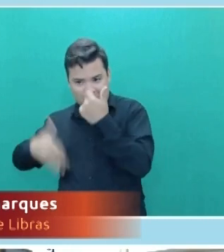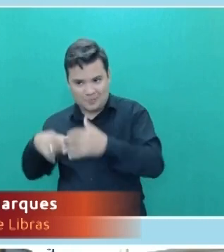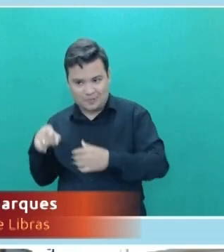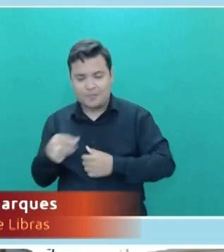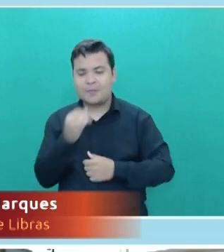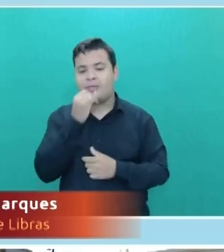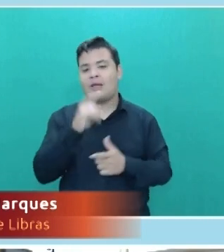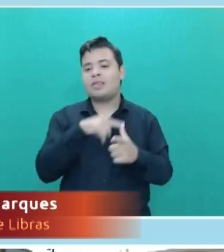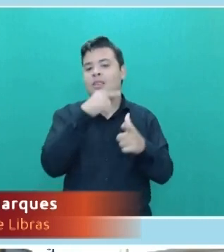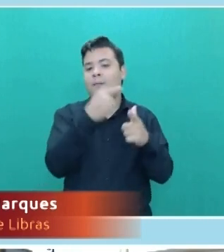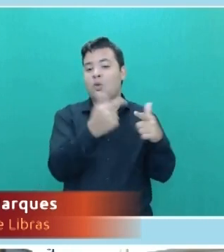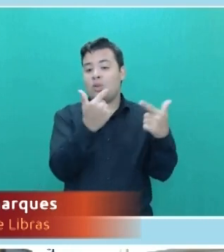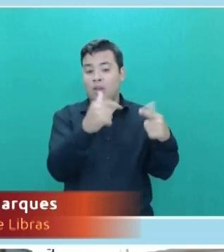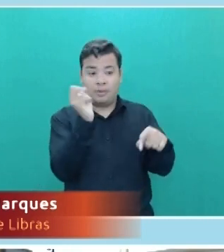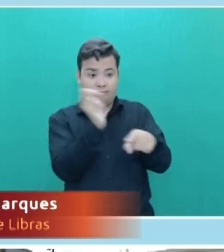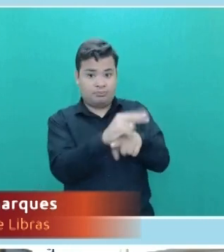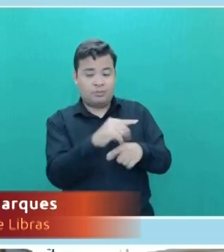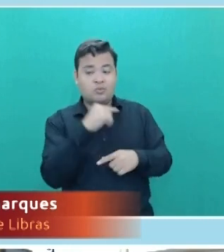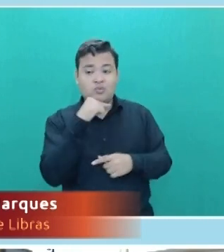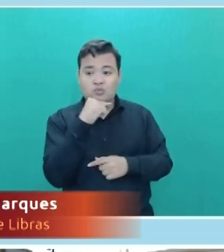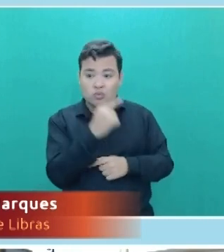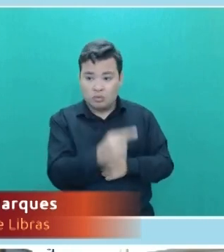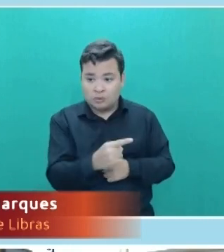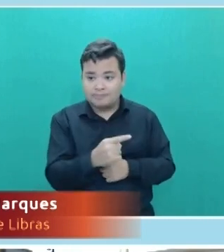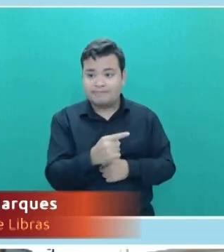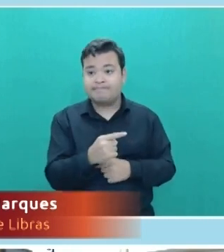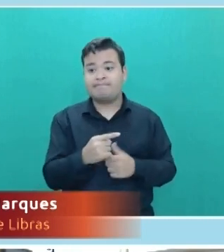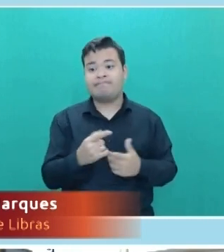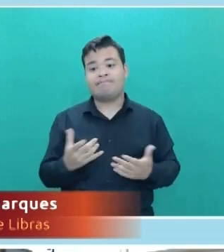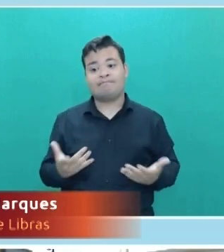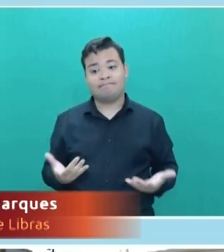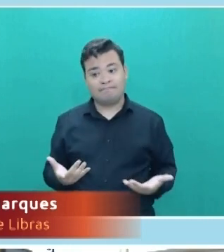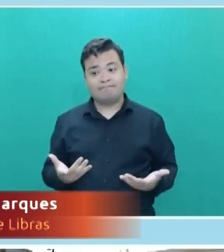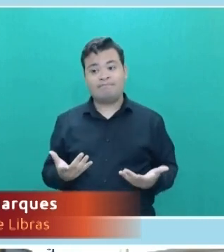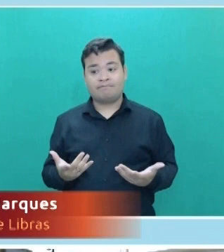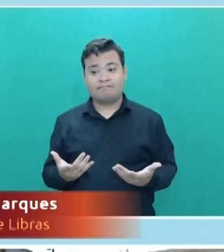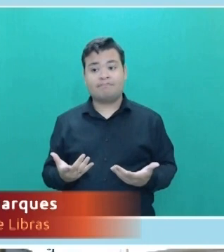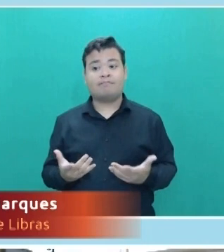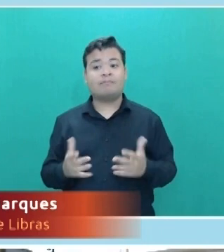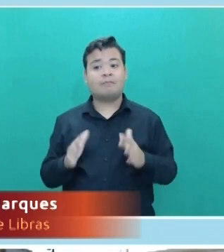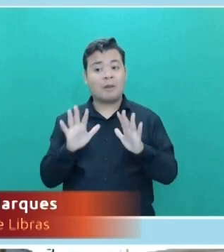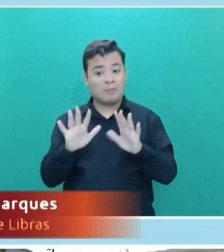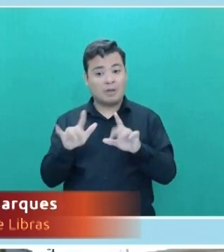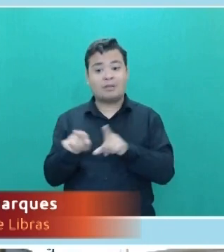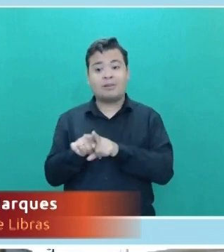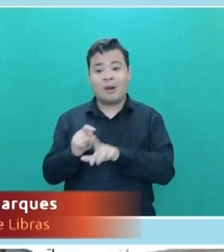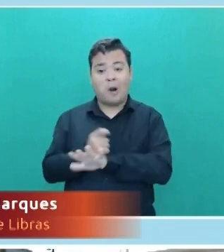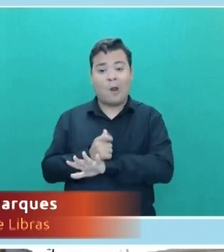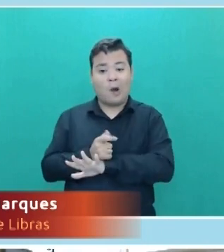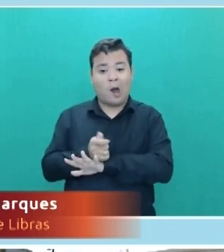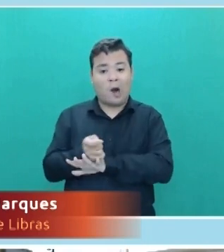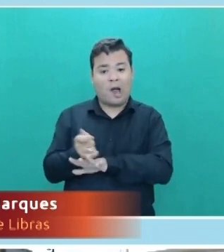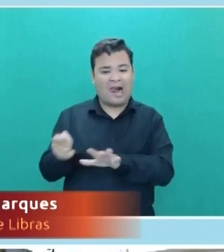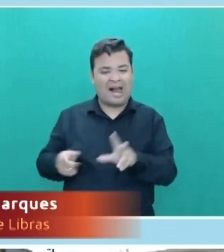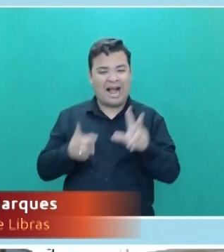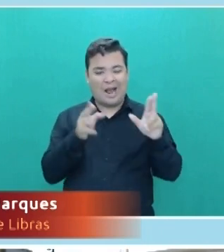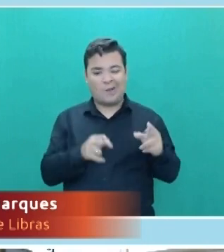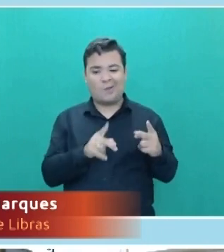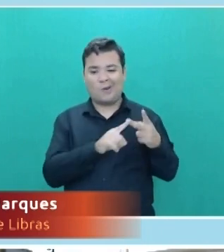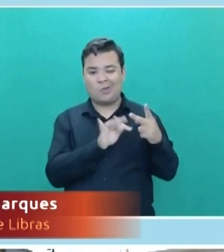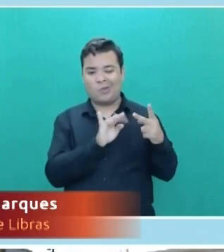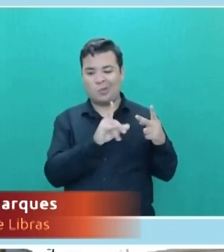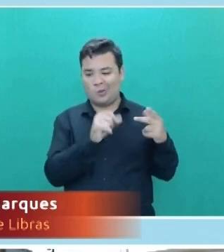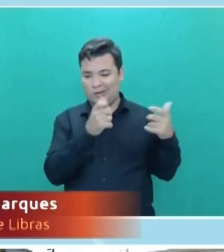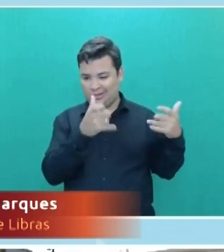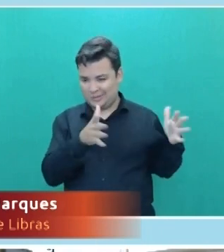consegue emprego depois é um pouco também de fake news, como o Dr. Túlio tem falado aí.